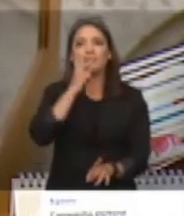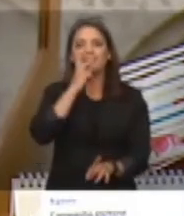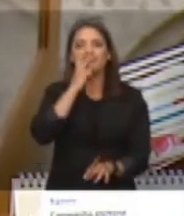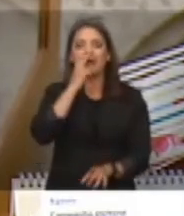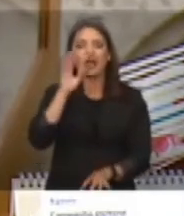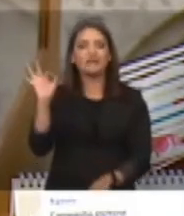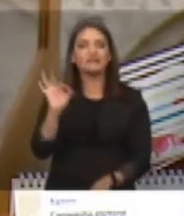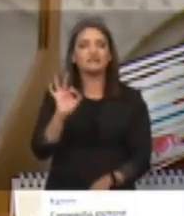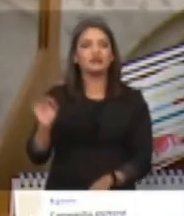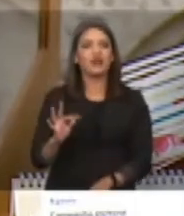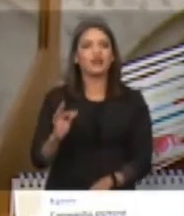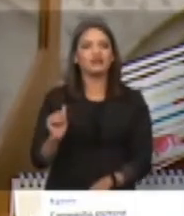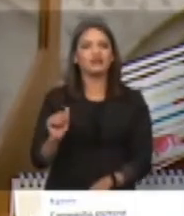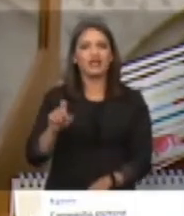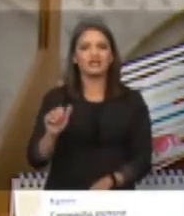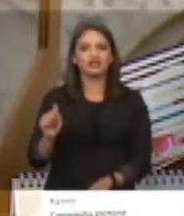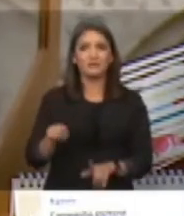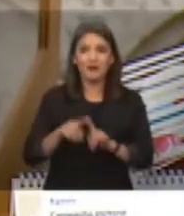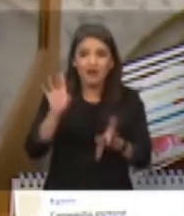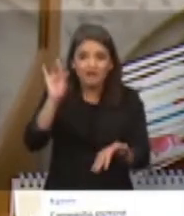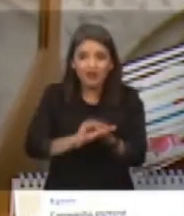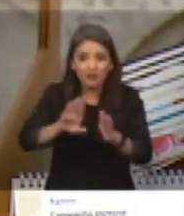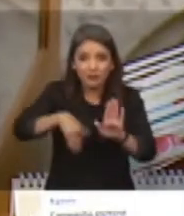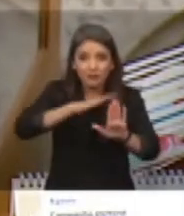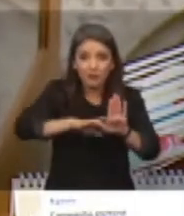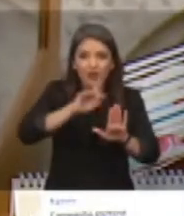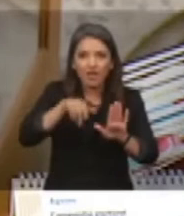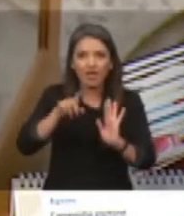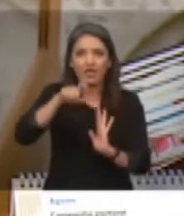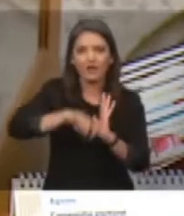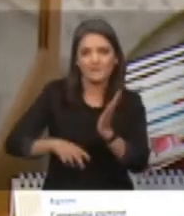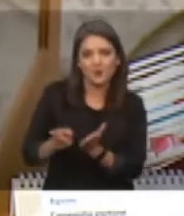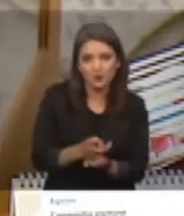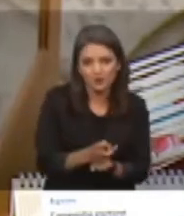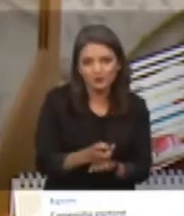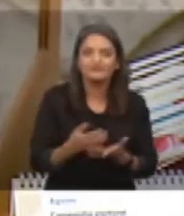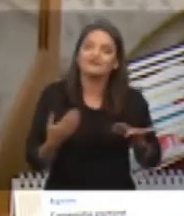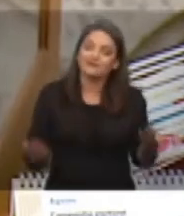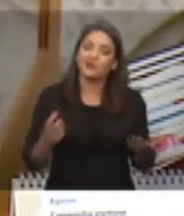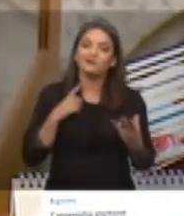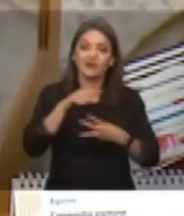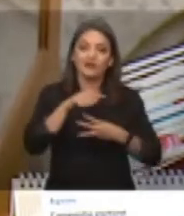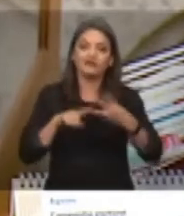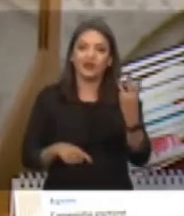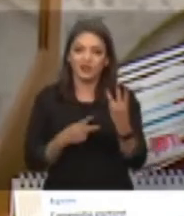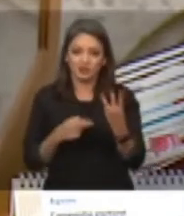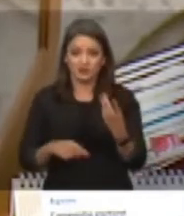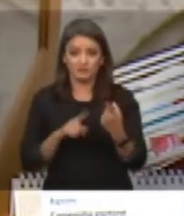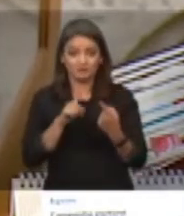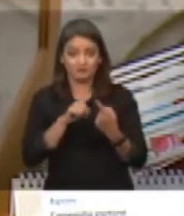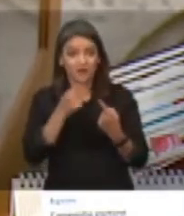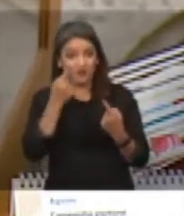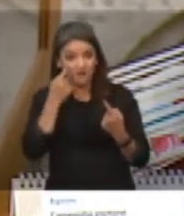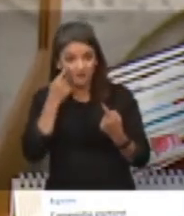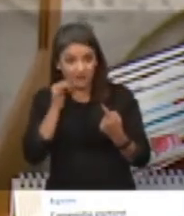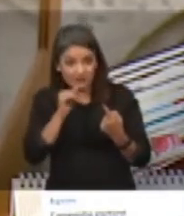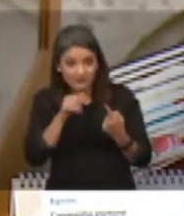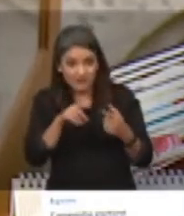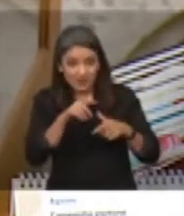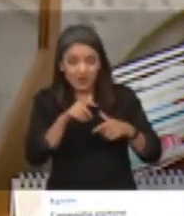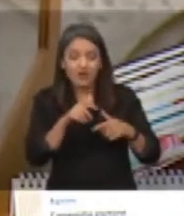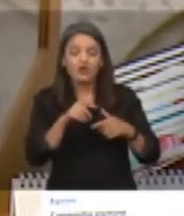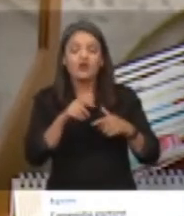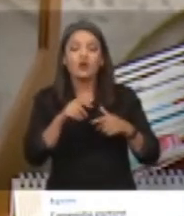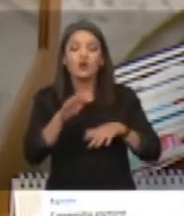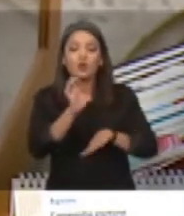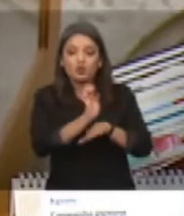constitucional passa pela apreciação de pelo menos 3 pontos. O primeiro, verificar se a atividade legislativa